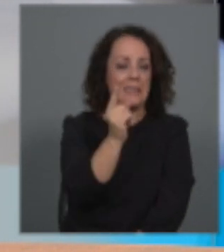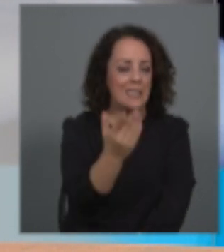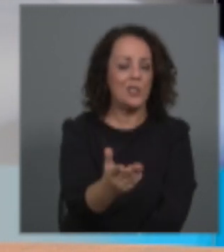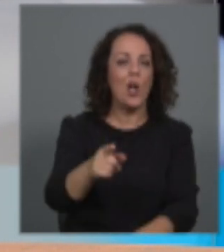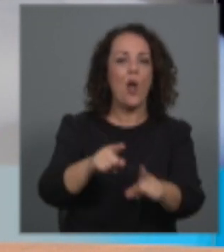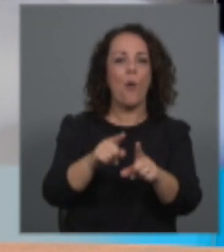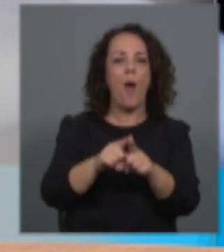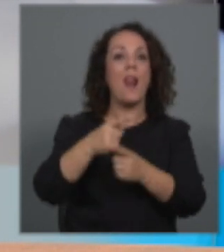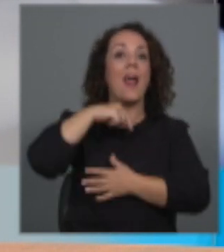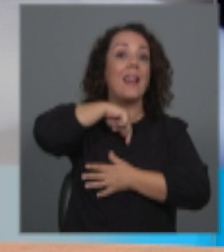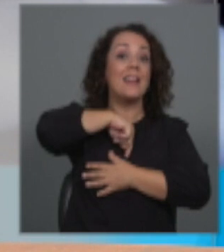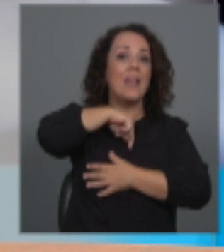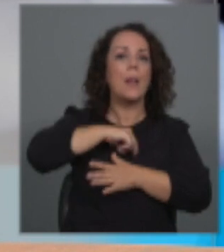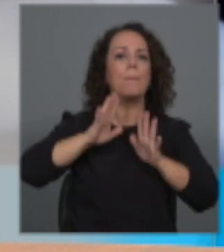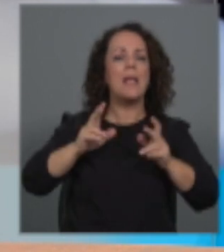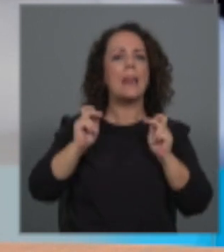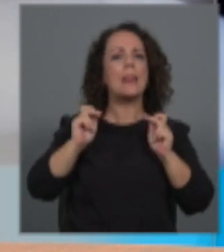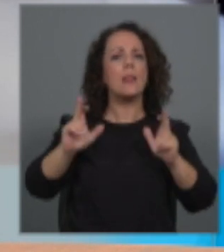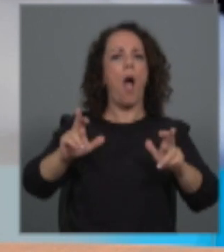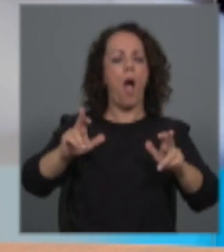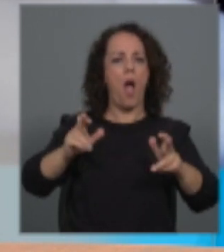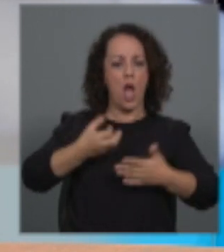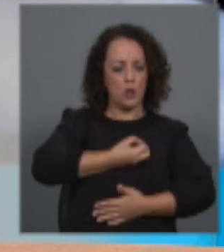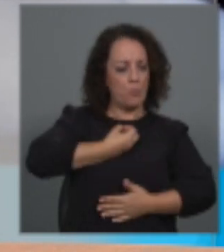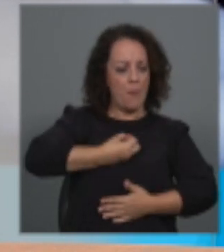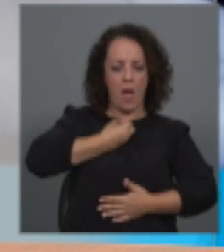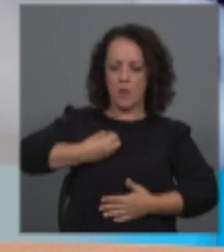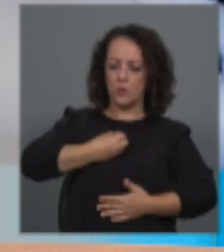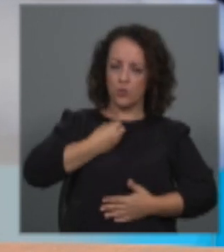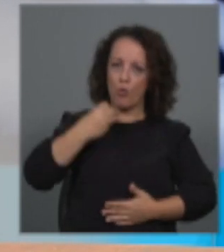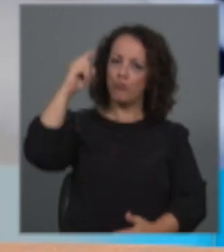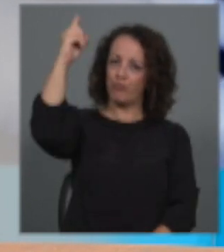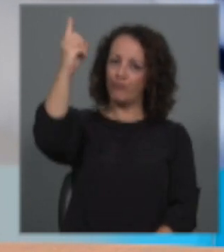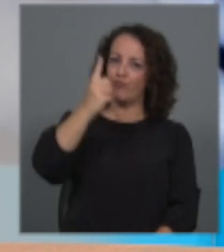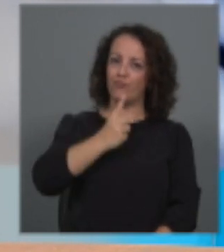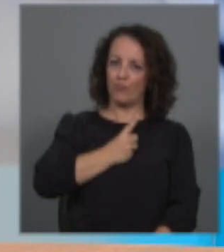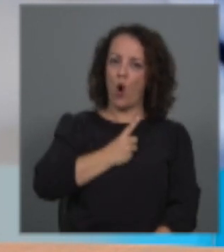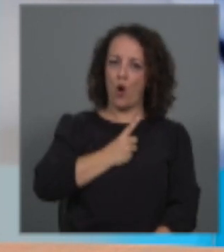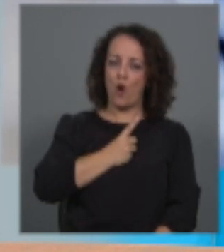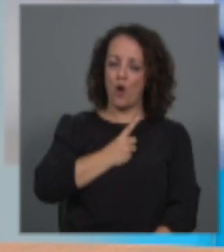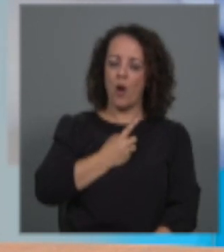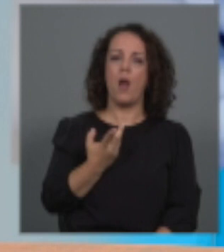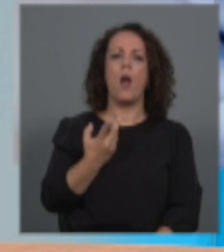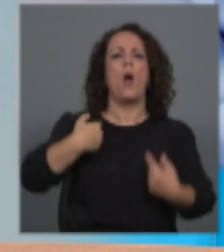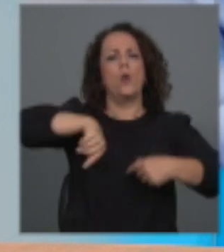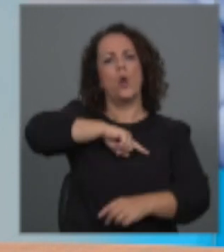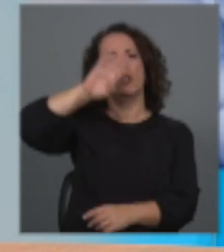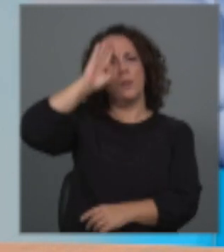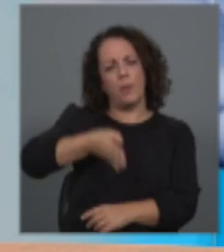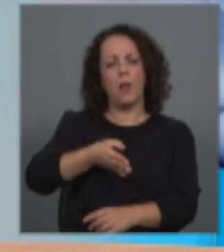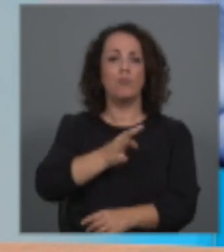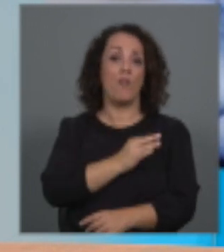espaço dentro de nós. Apesar de que nós sabemos, pela fé cristã,